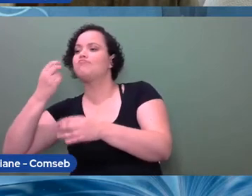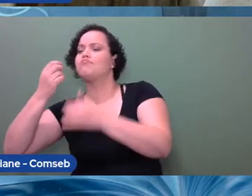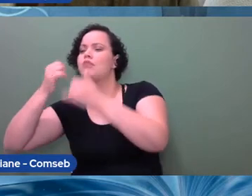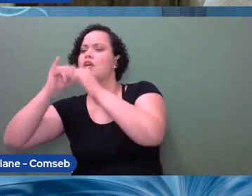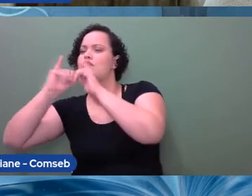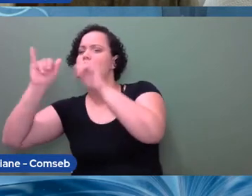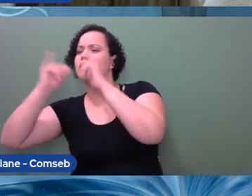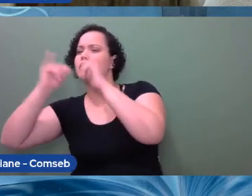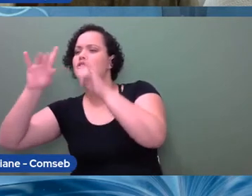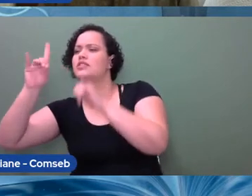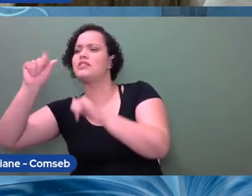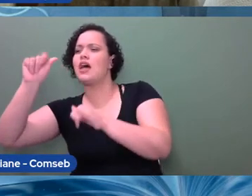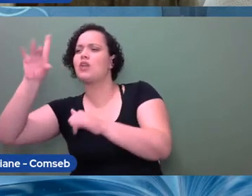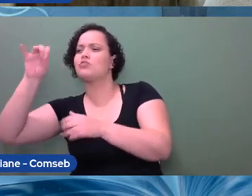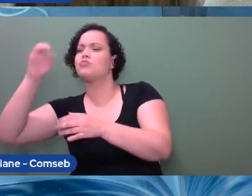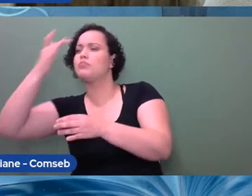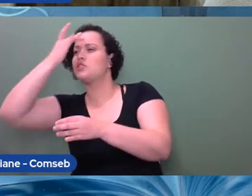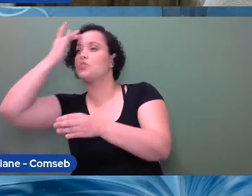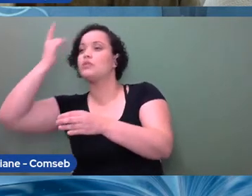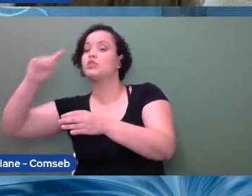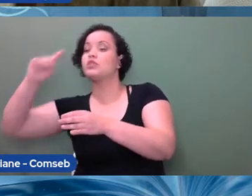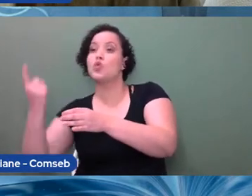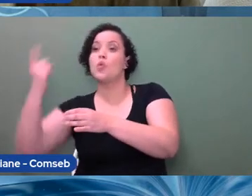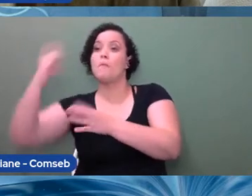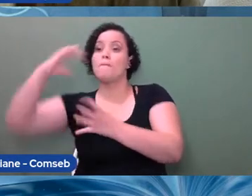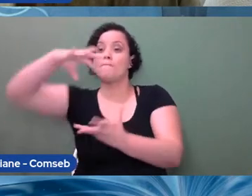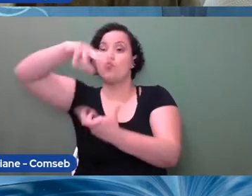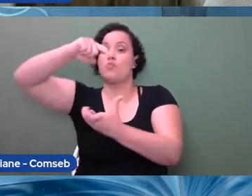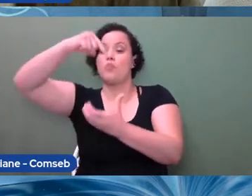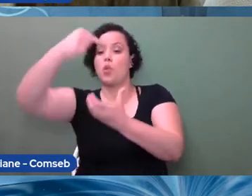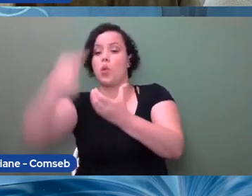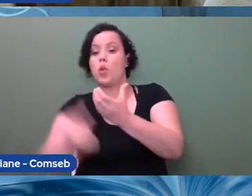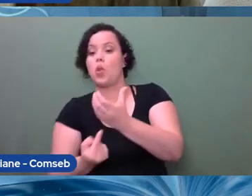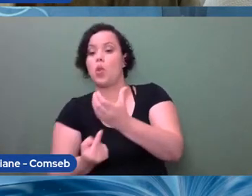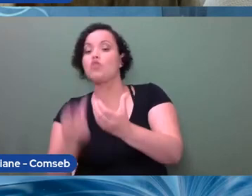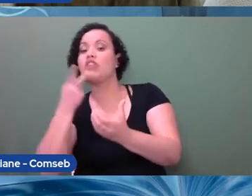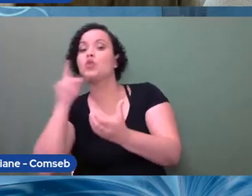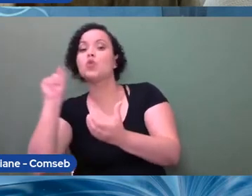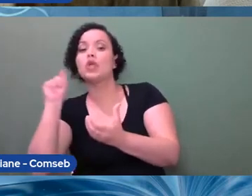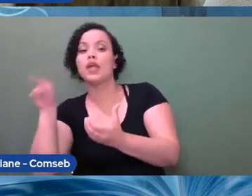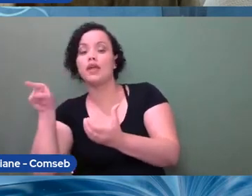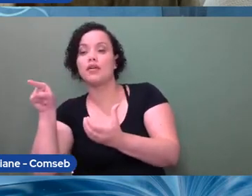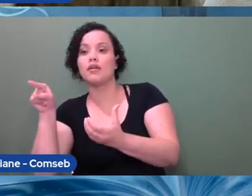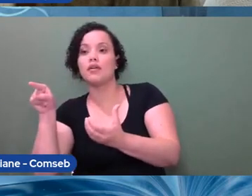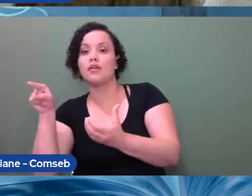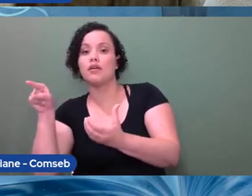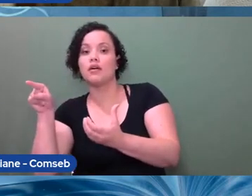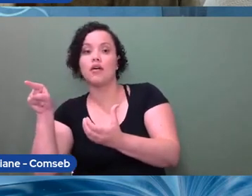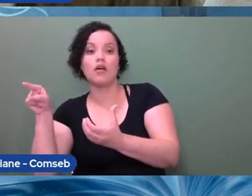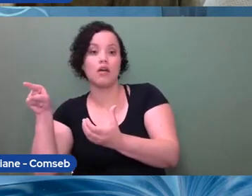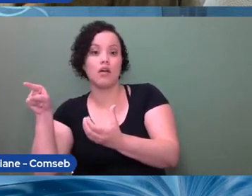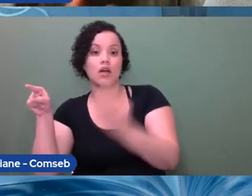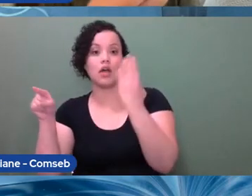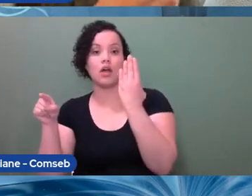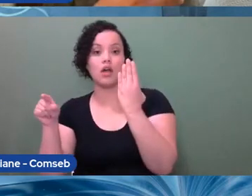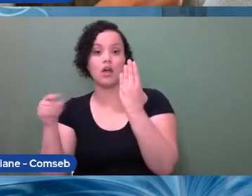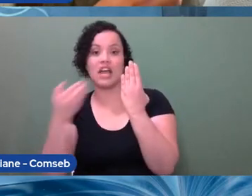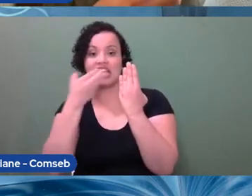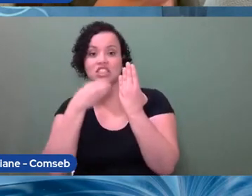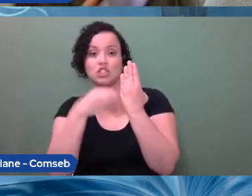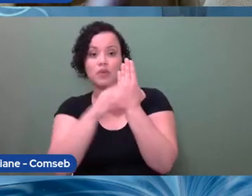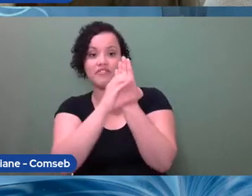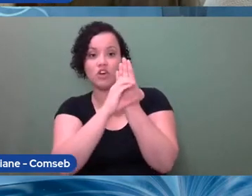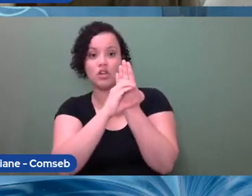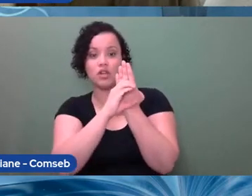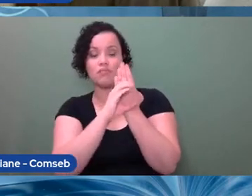com pessoas que estão do outro lado do mundo. Eu estou falando de quê? De um iPhone, né? Muito bem. Vamos